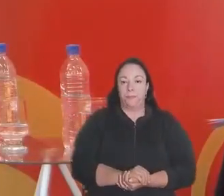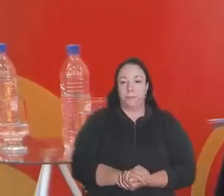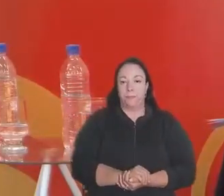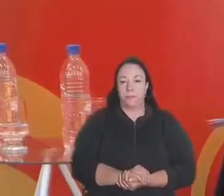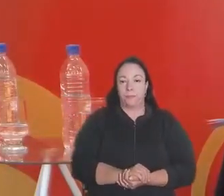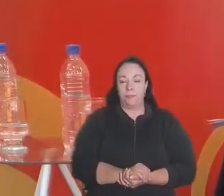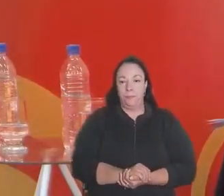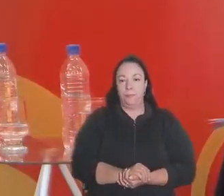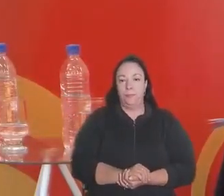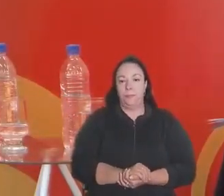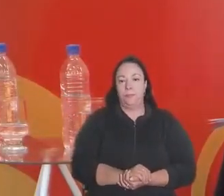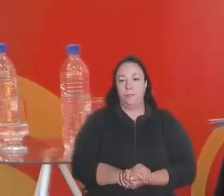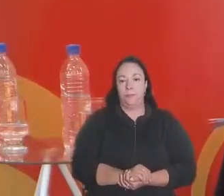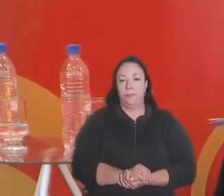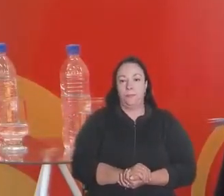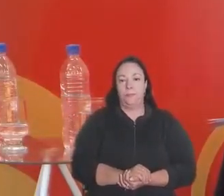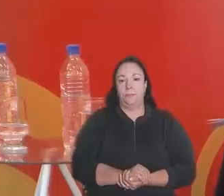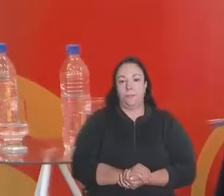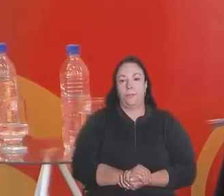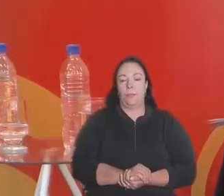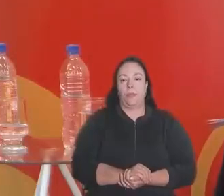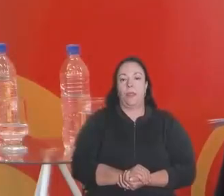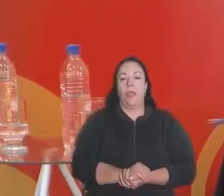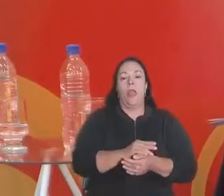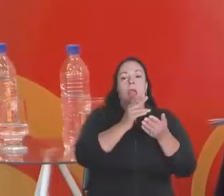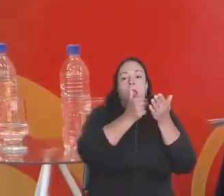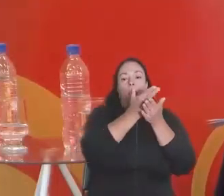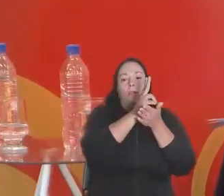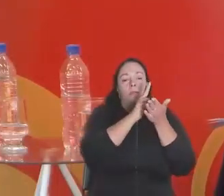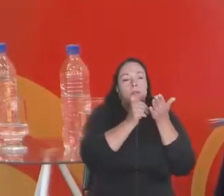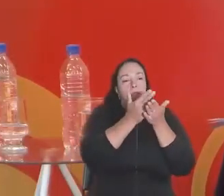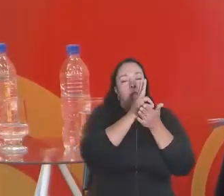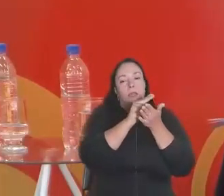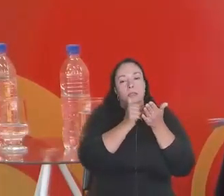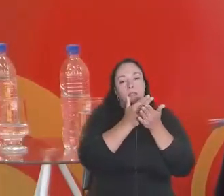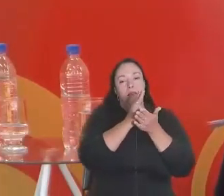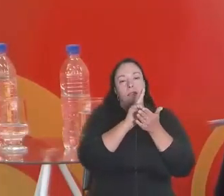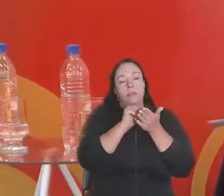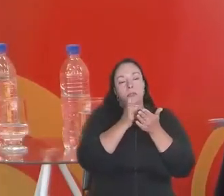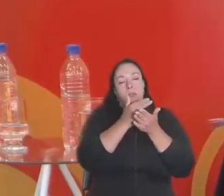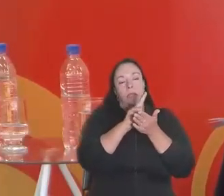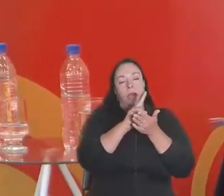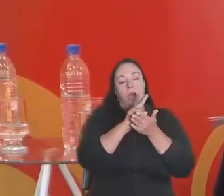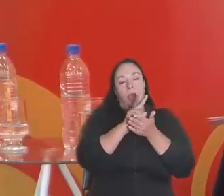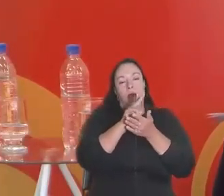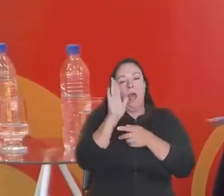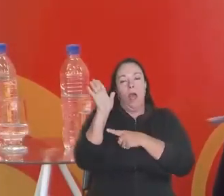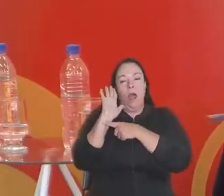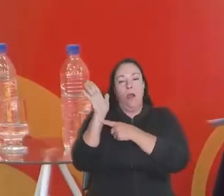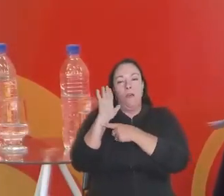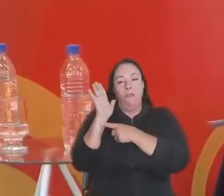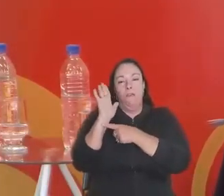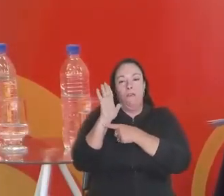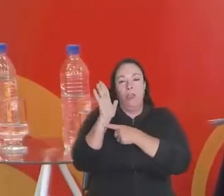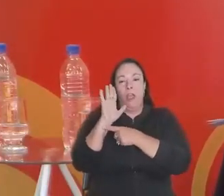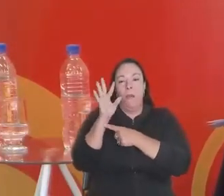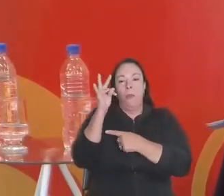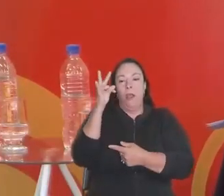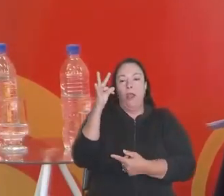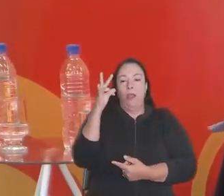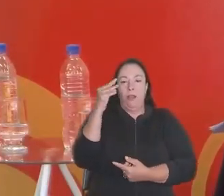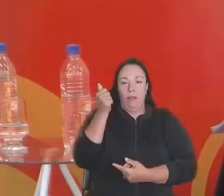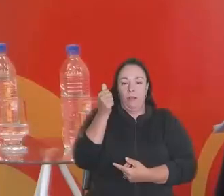ilustrações, a fachada do Cine Brasil me levou lá na época do filme do Tarzan, criança. A gente chegava, tinha